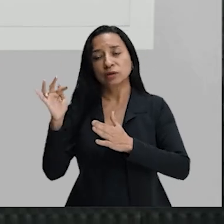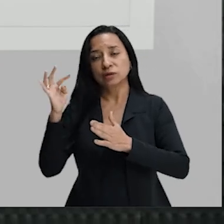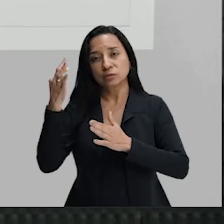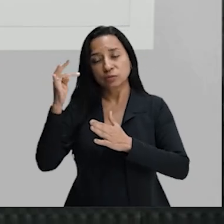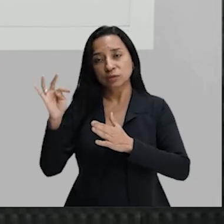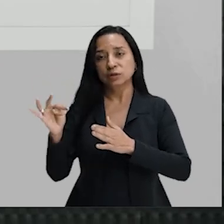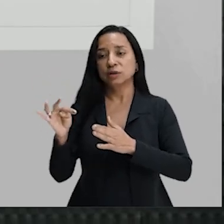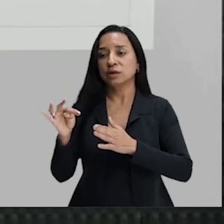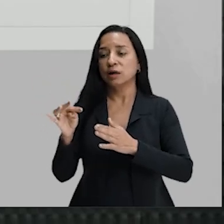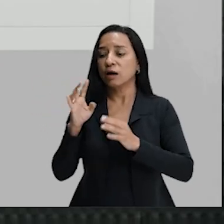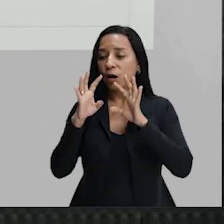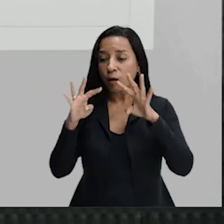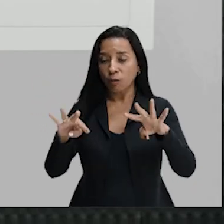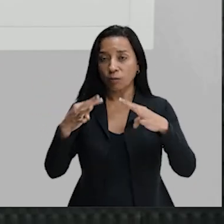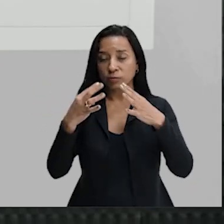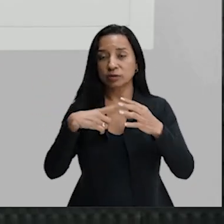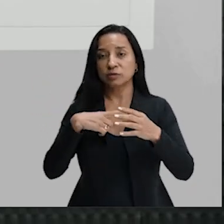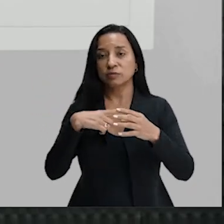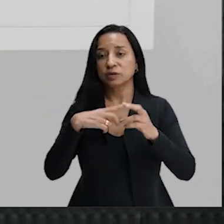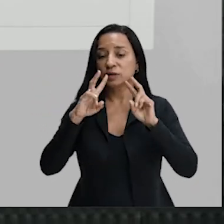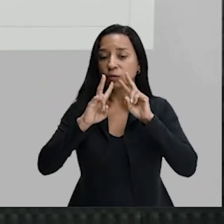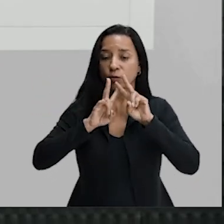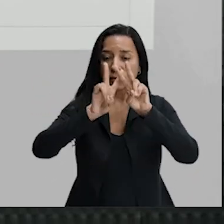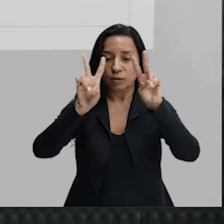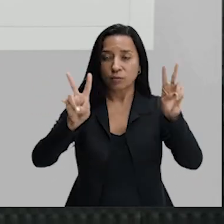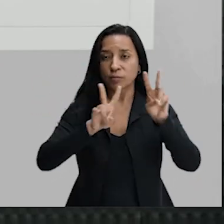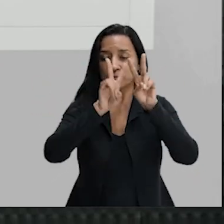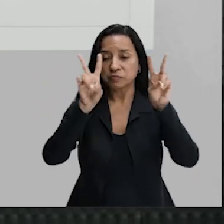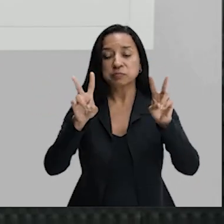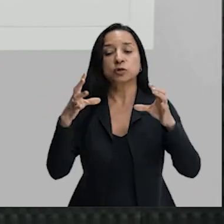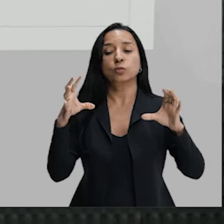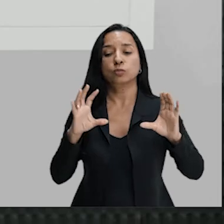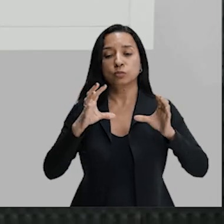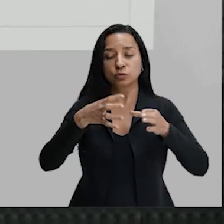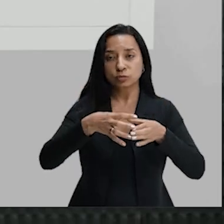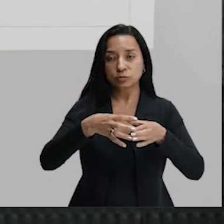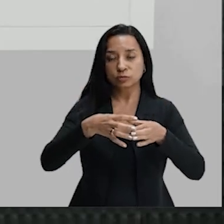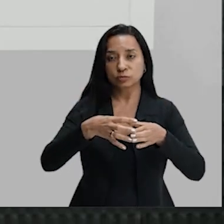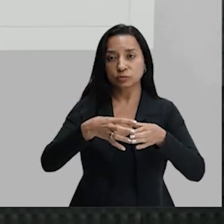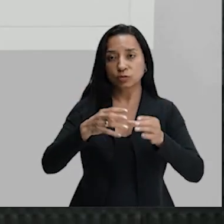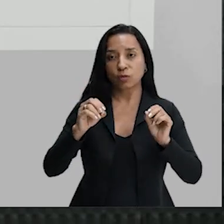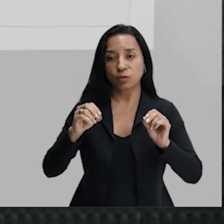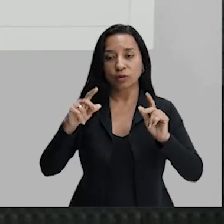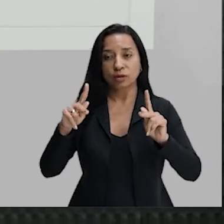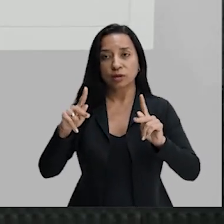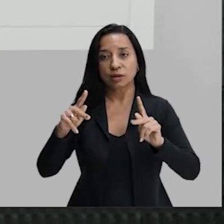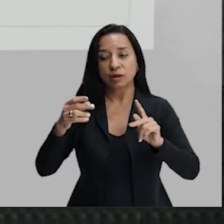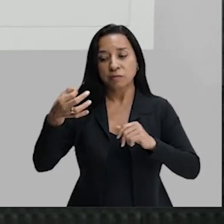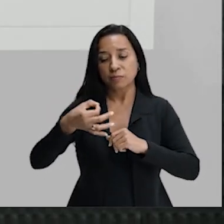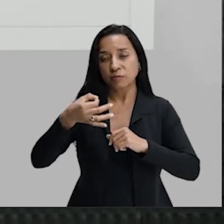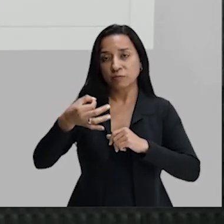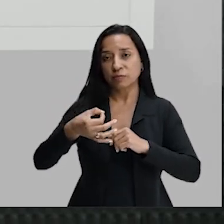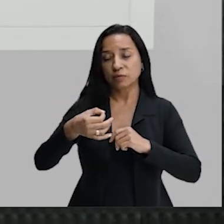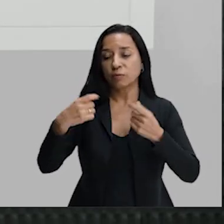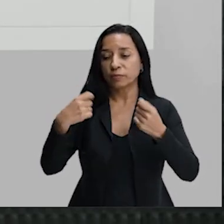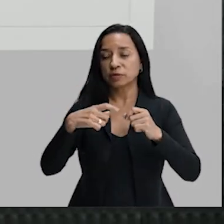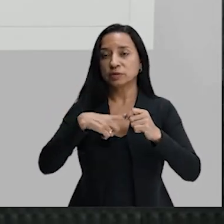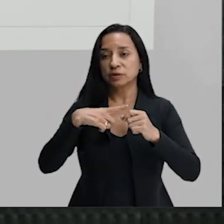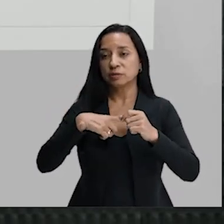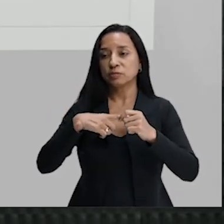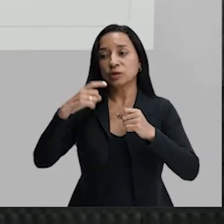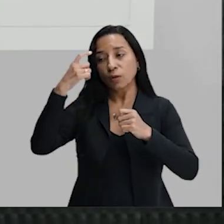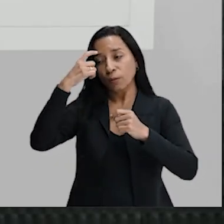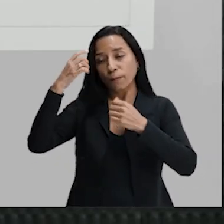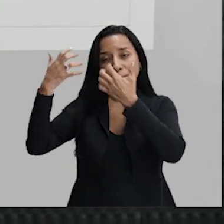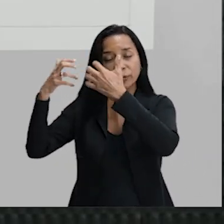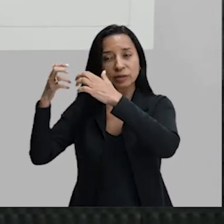visão de conjunto, ok? Perfeito? Nós precisamos ali ter o pensamento, é uma palavra para